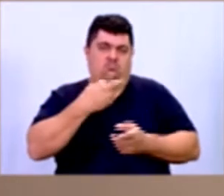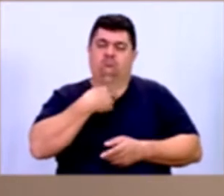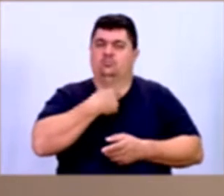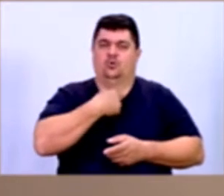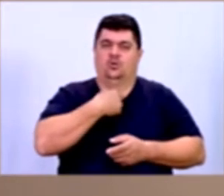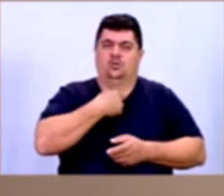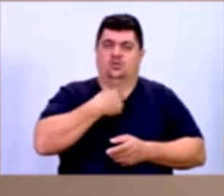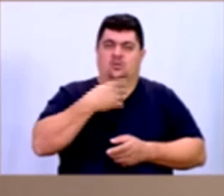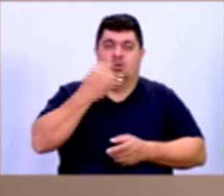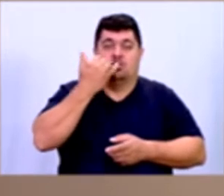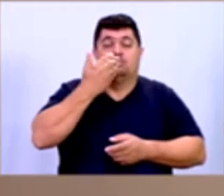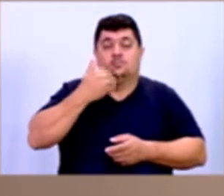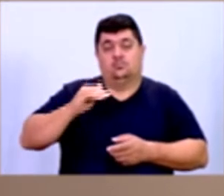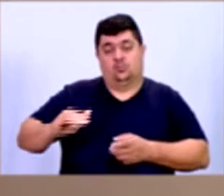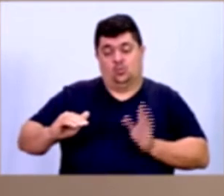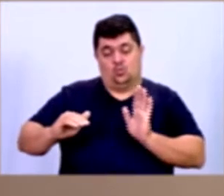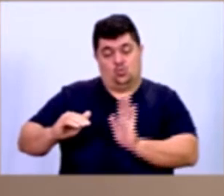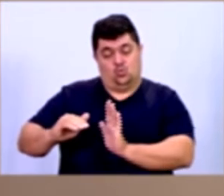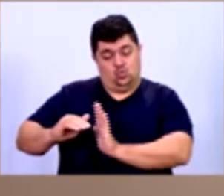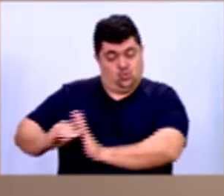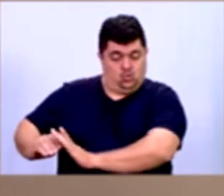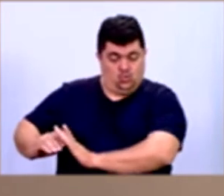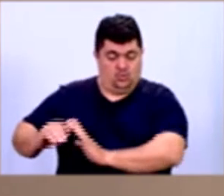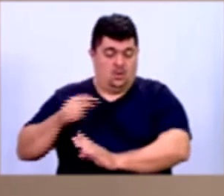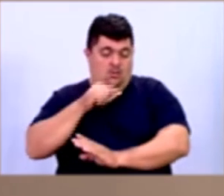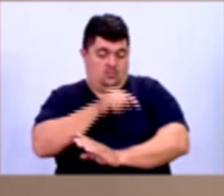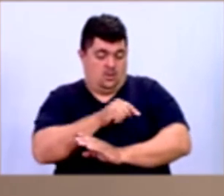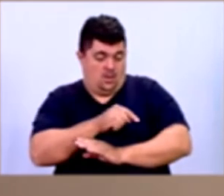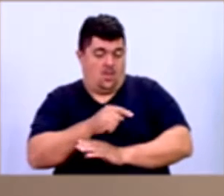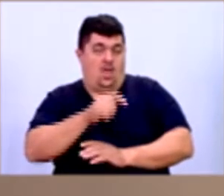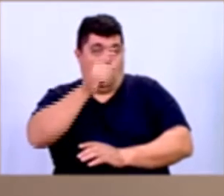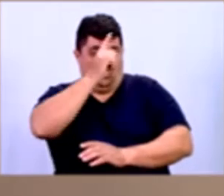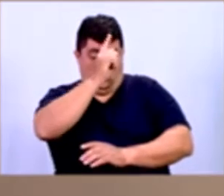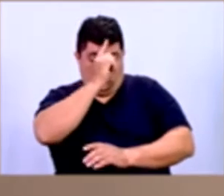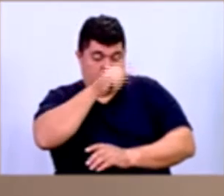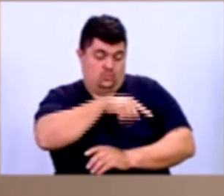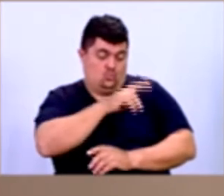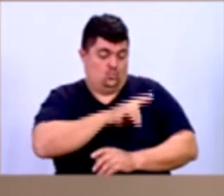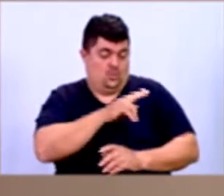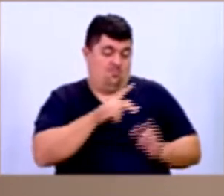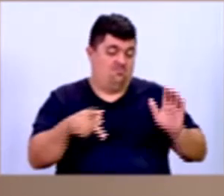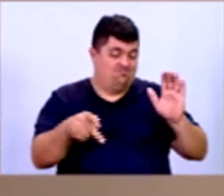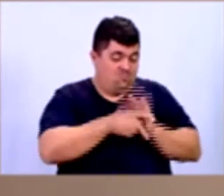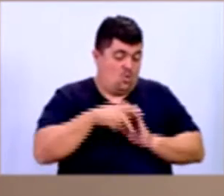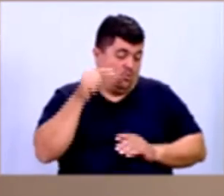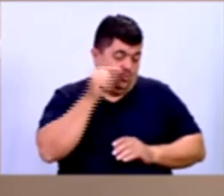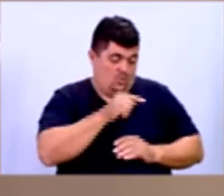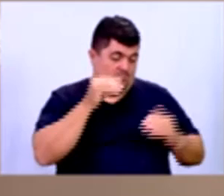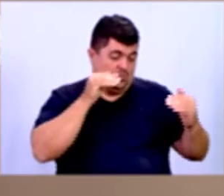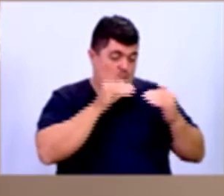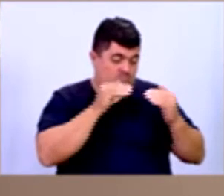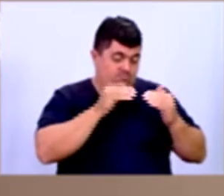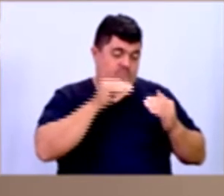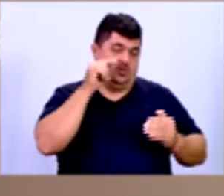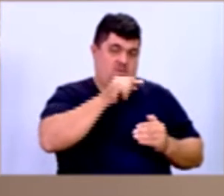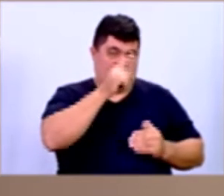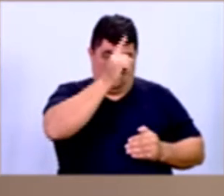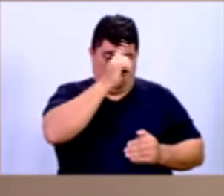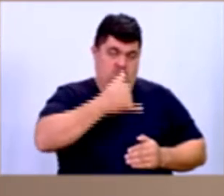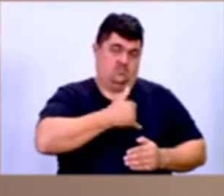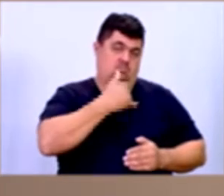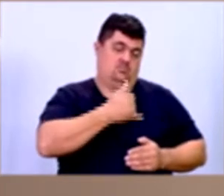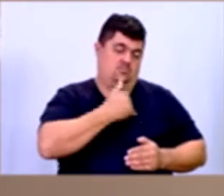como o professor vai se apropriar dessa estratégia de ensino, dessa metodologia de ensino para utilizar aquele recurso didático. Então, você